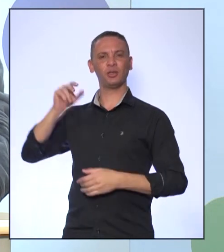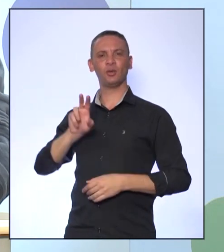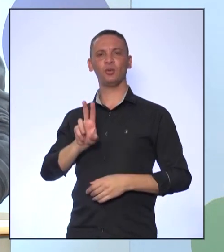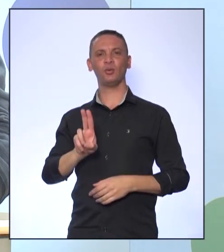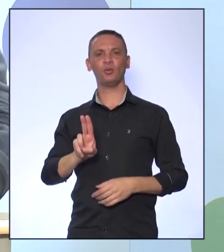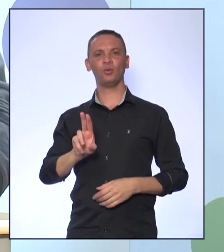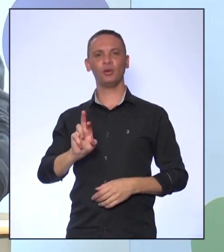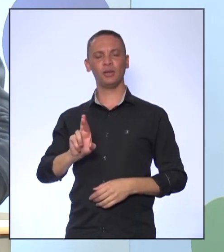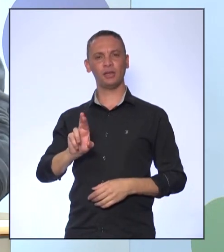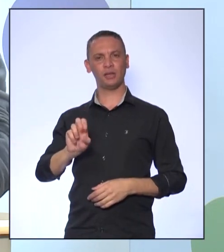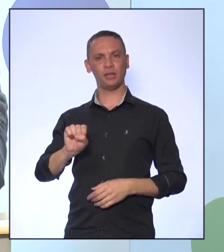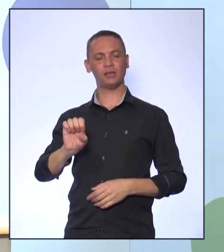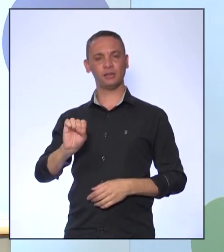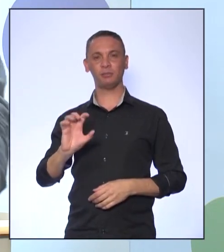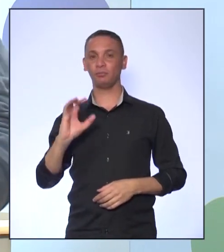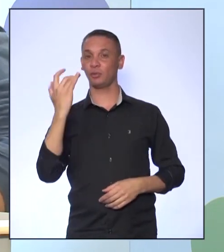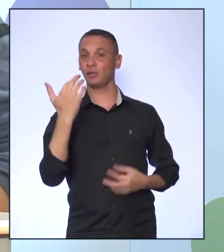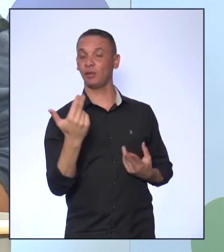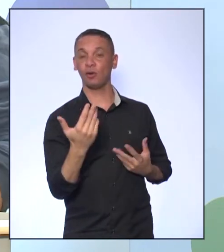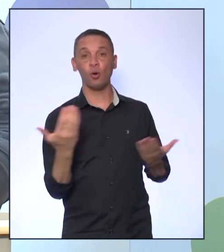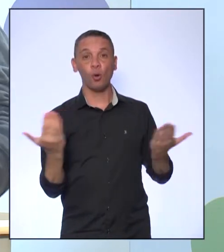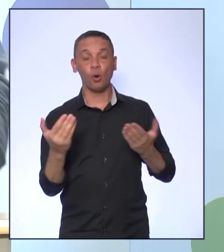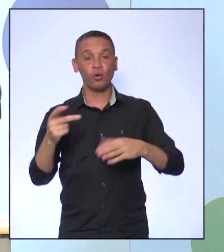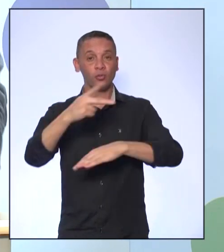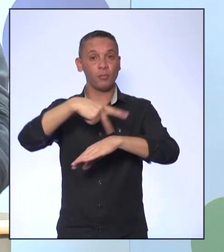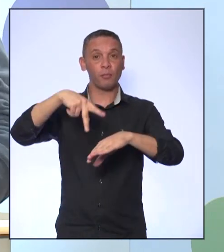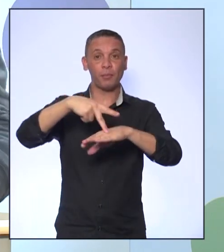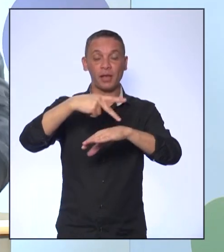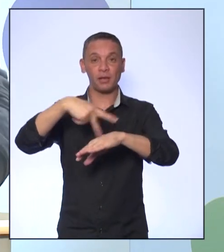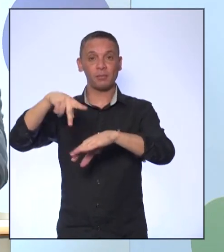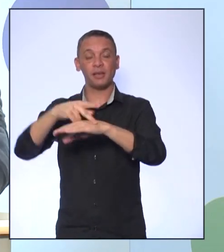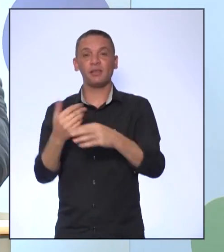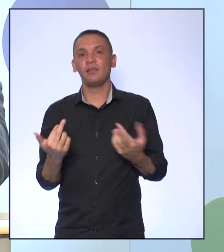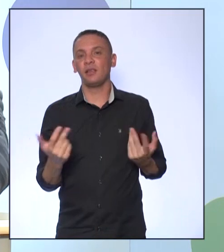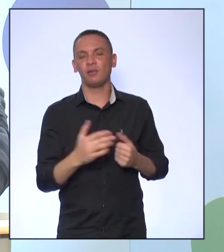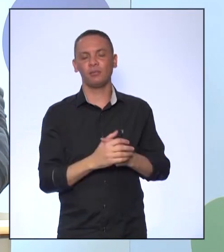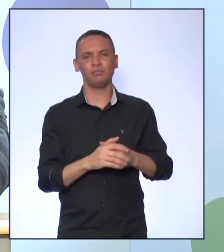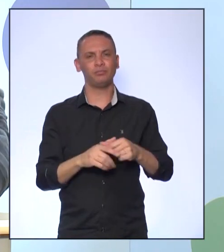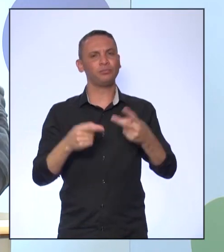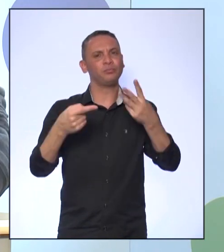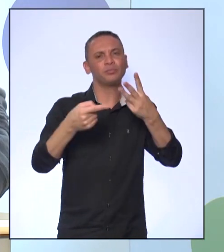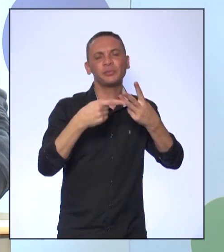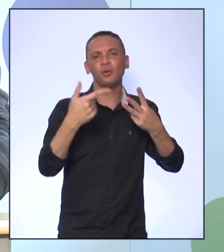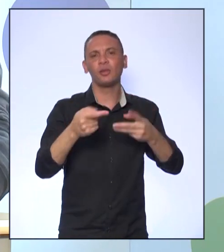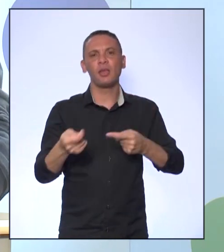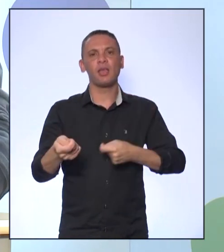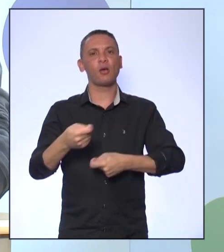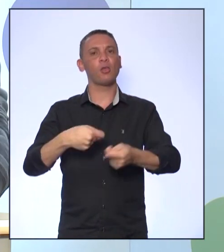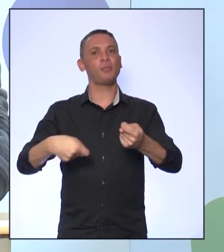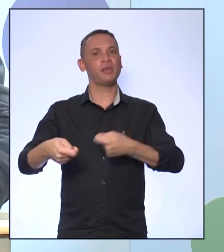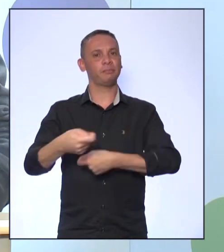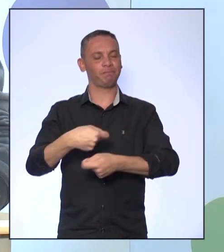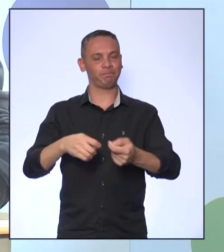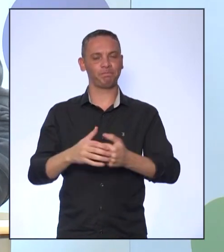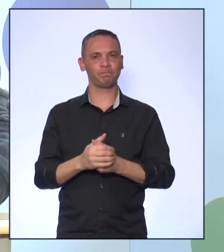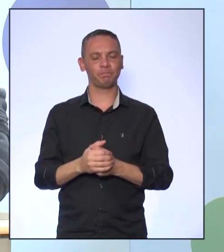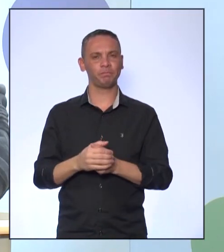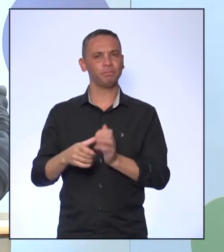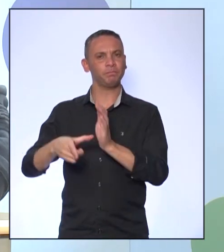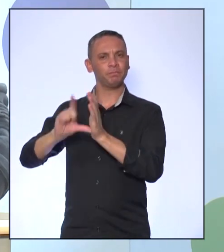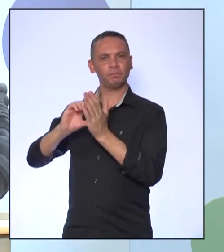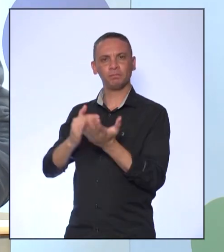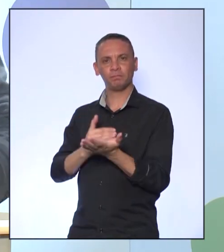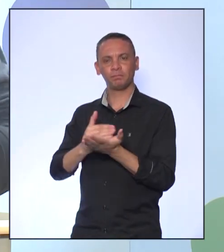e acontece com outros países ainda nos dias de hoje. A outra questão é a economia. né? No começo, a economia